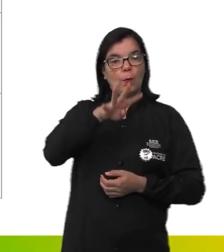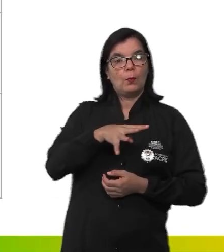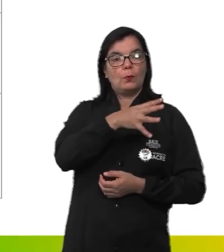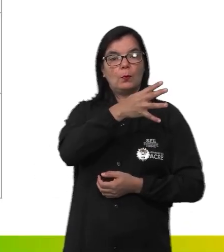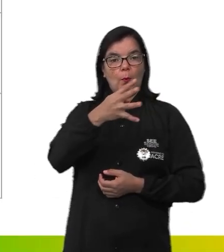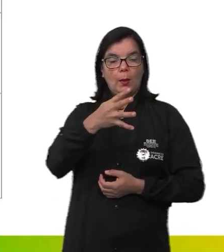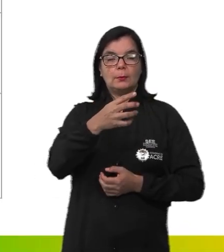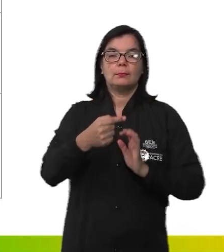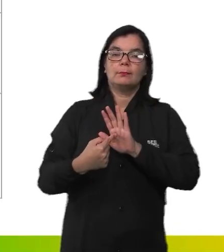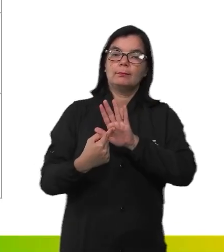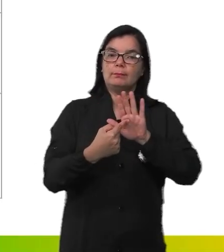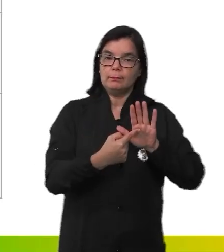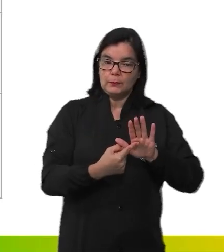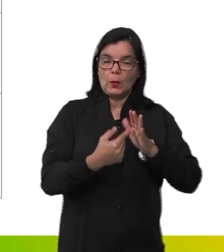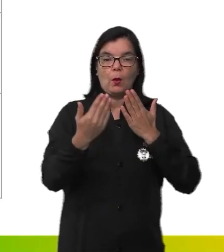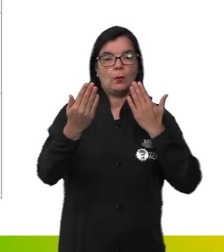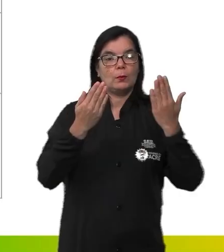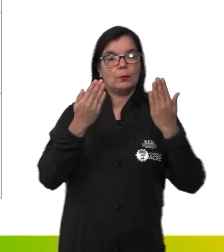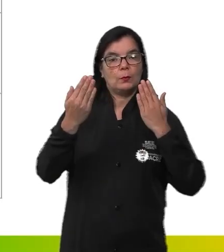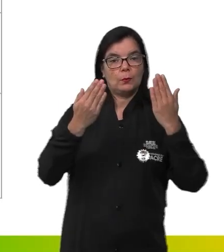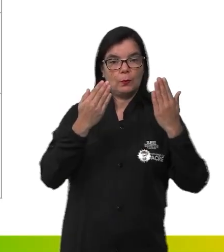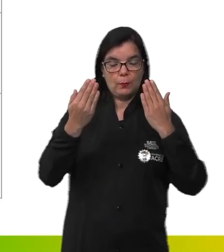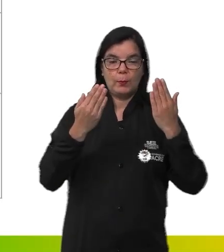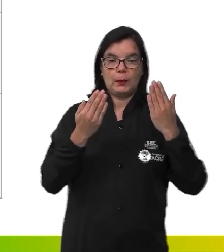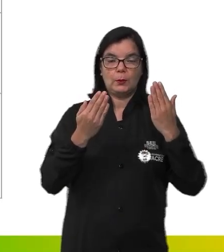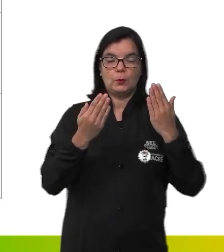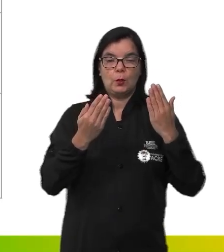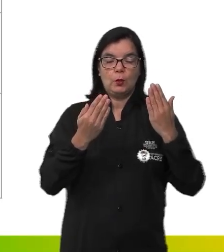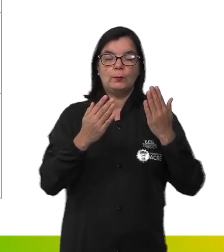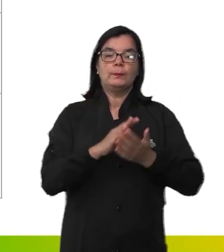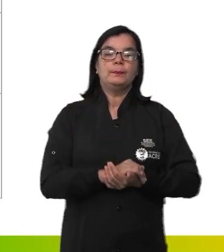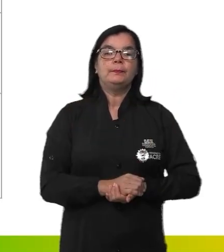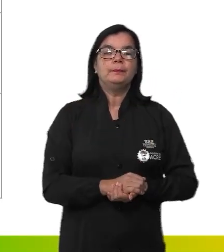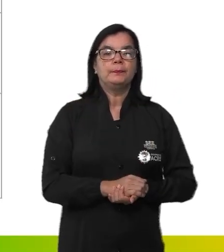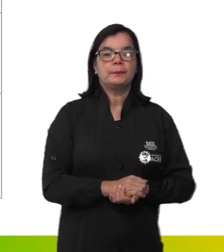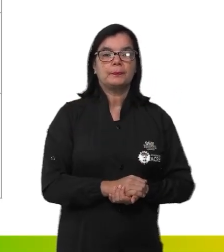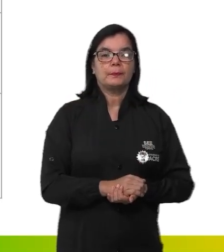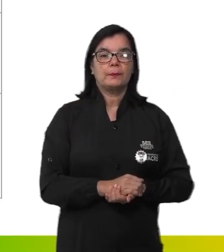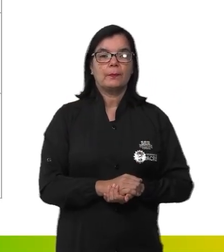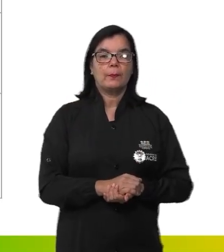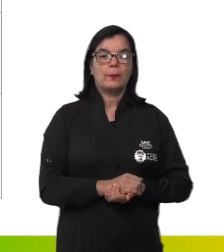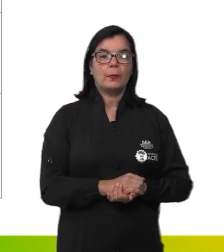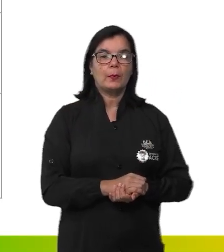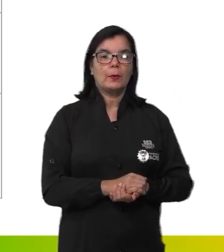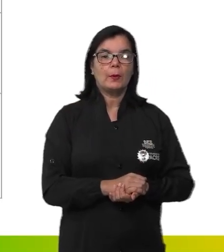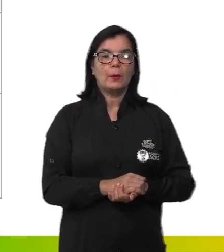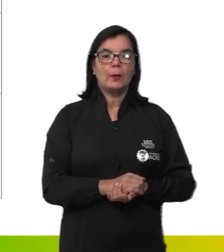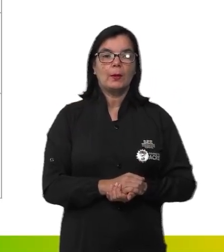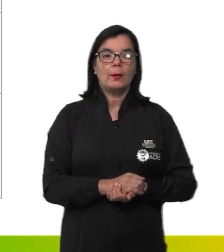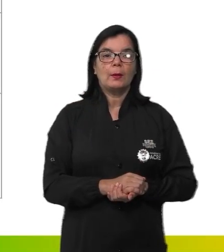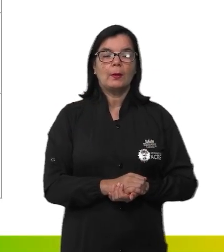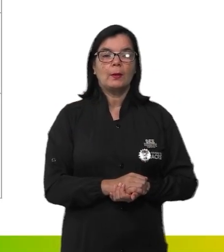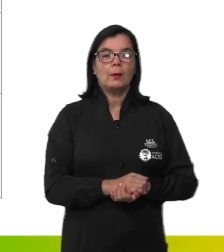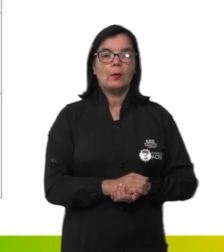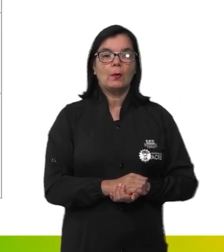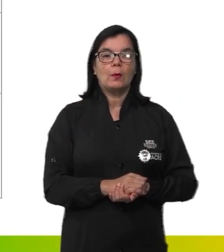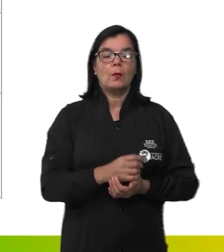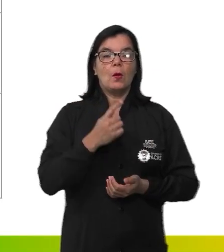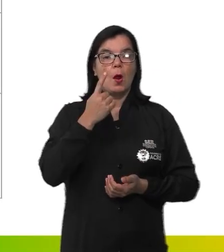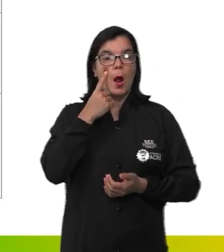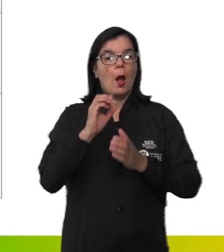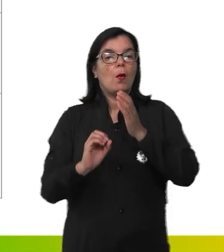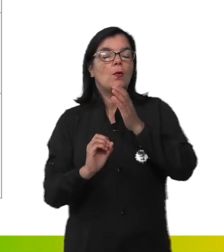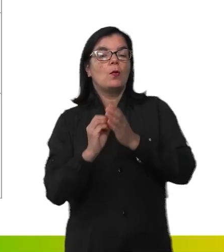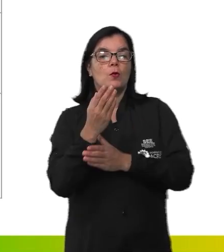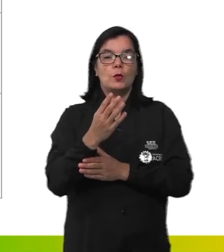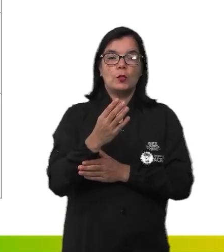para vocês, fazendo comparação entre o conhecimento popular e científico. Olha só, falar aqui com vocês. Enquanto a